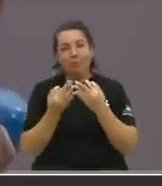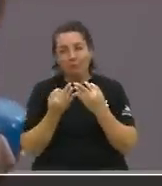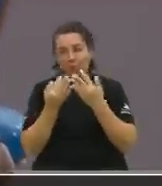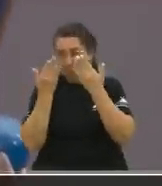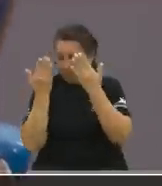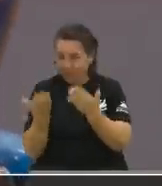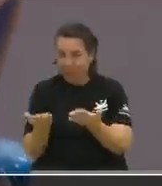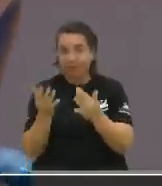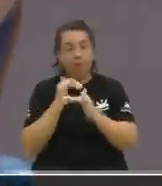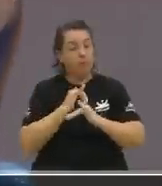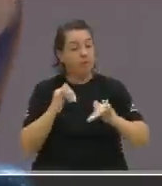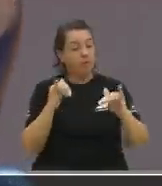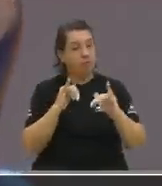ele está dizendo muito.